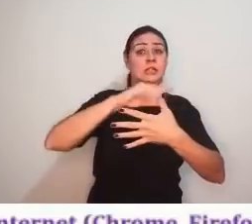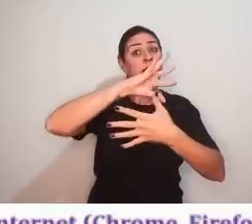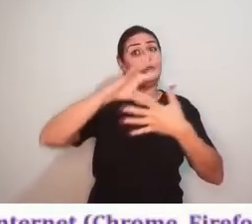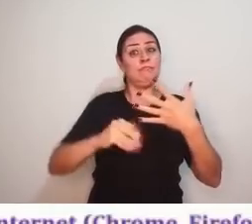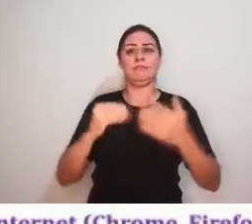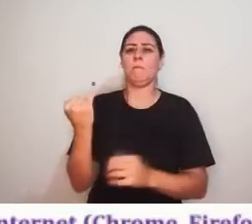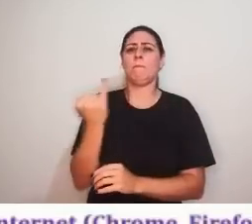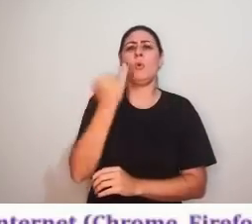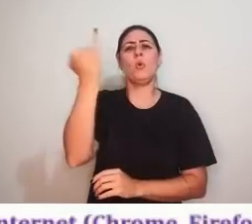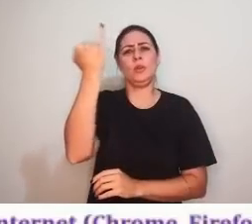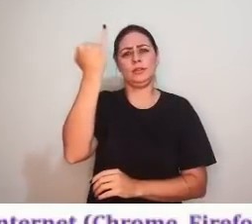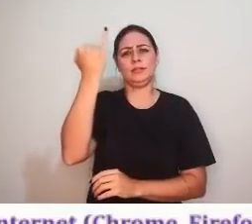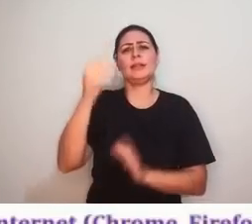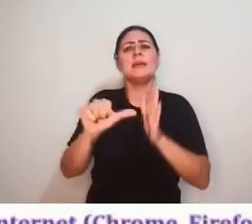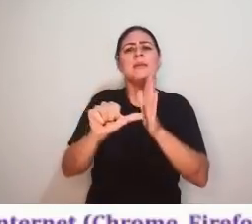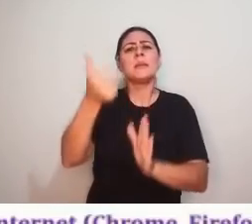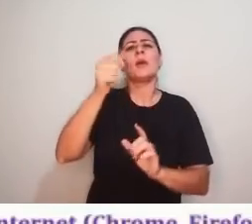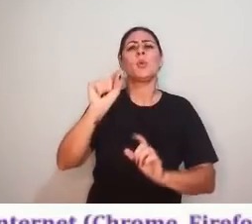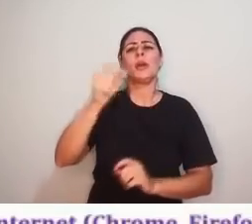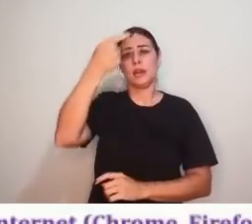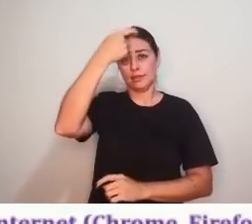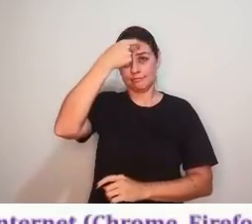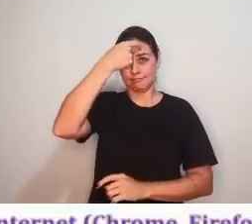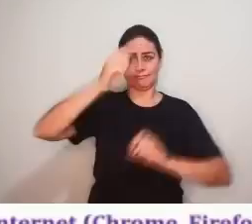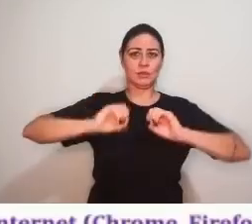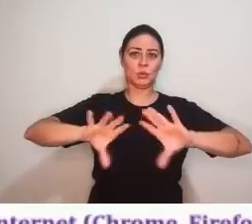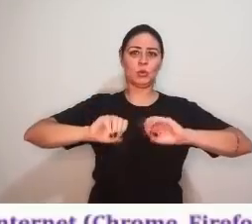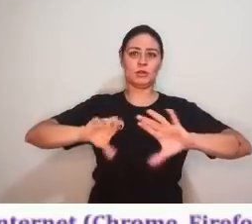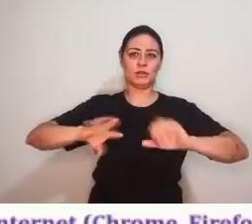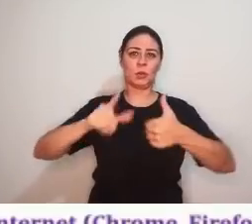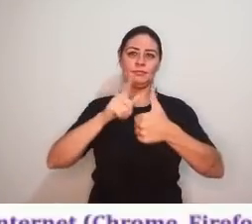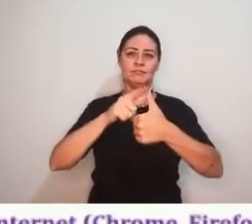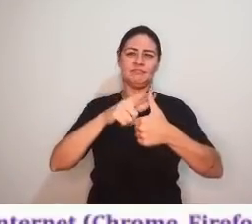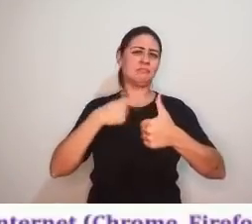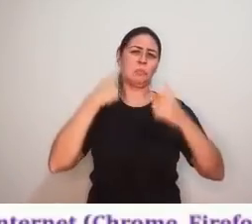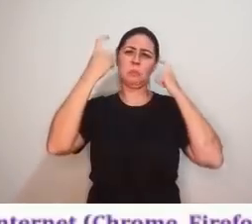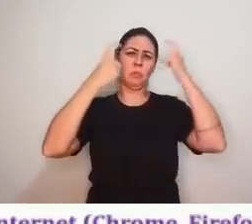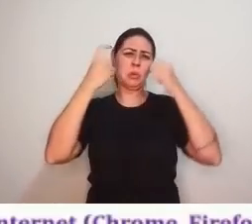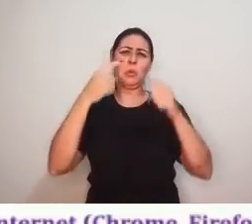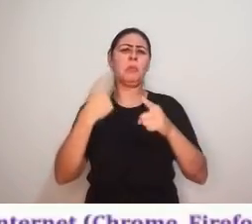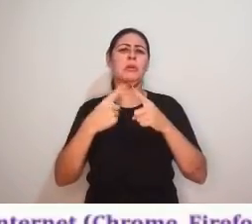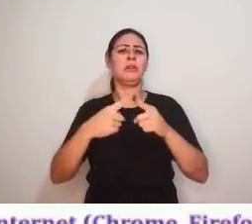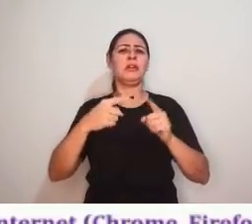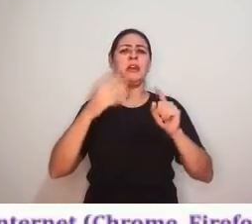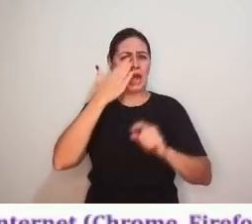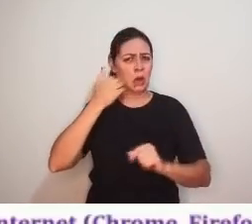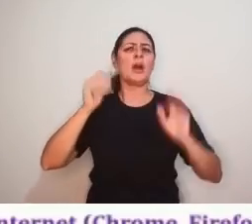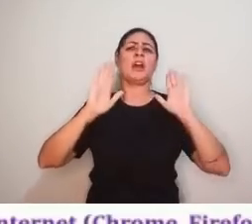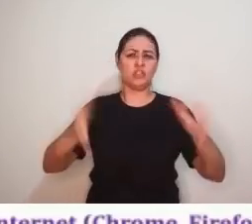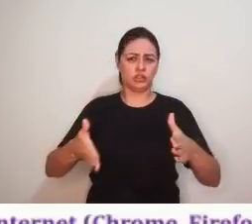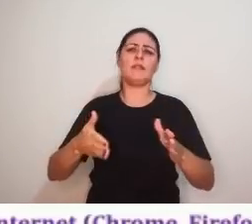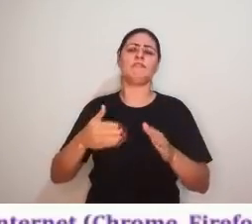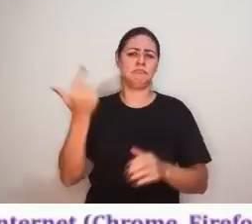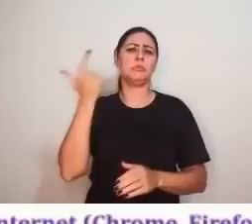concepção educacional. Com esse tema eu não me preocupo, porque a concepção educacional de Araucária está muito bem delimitada,